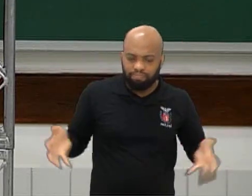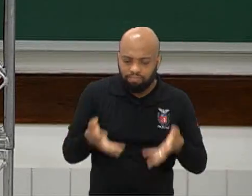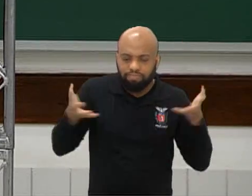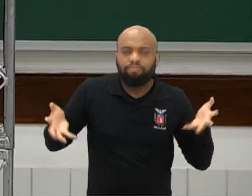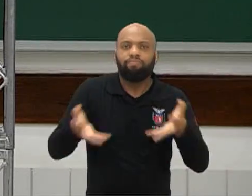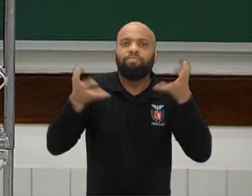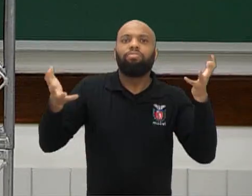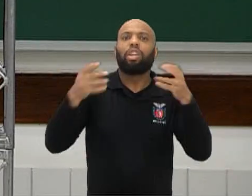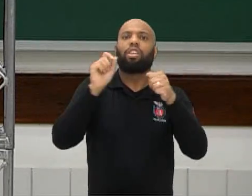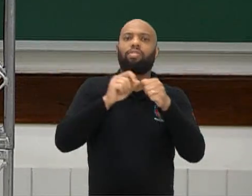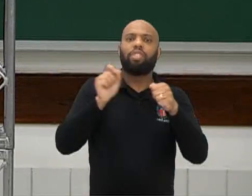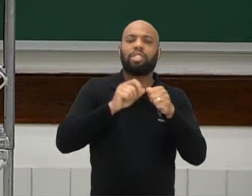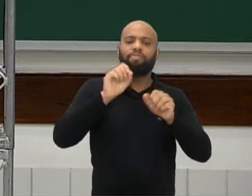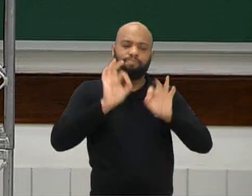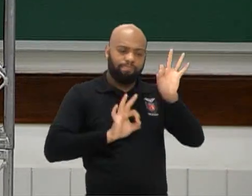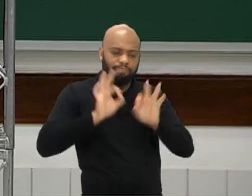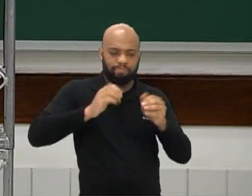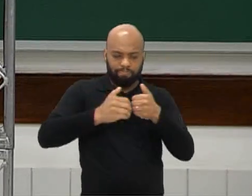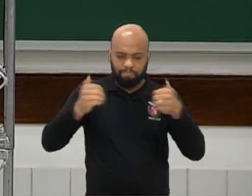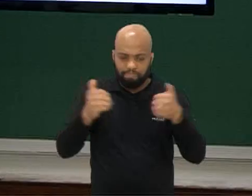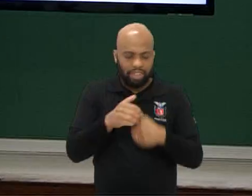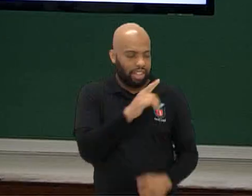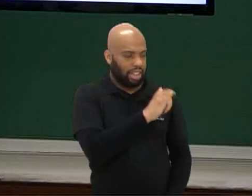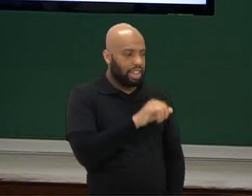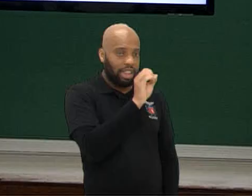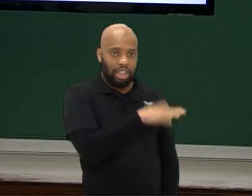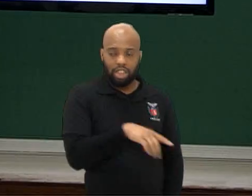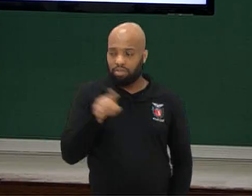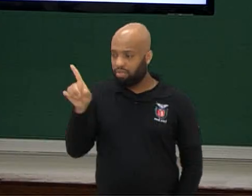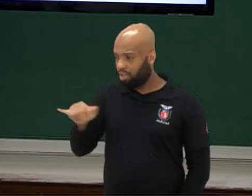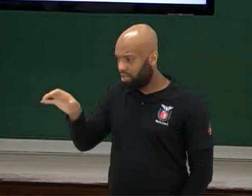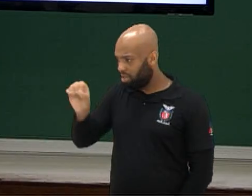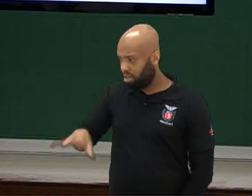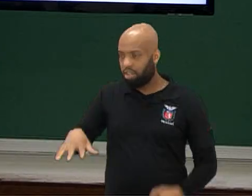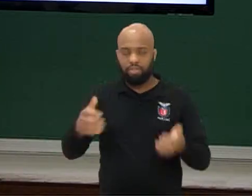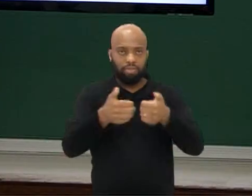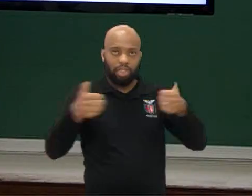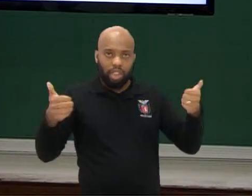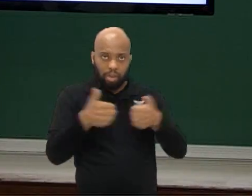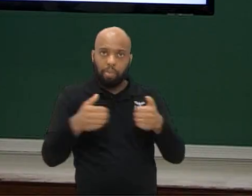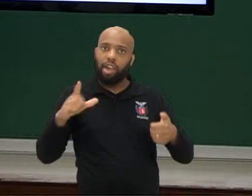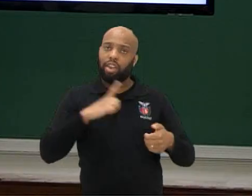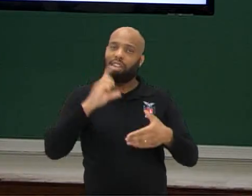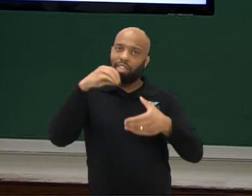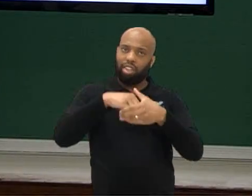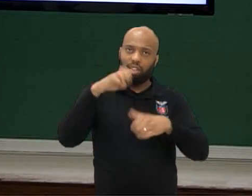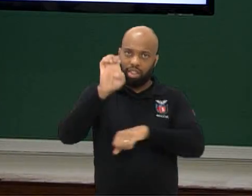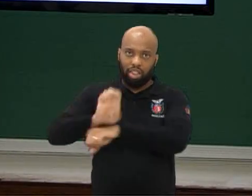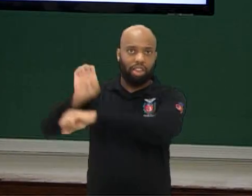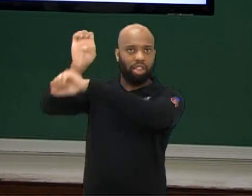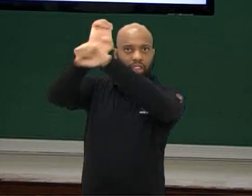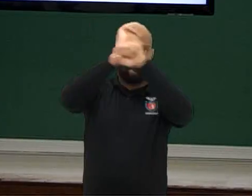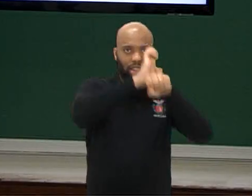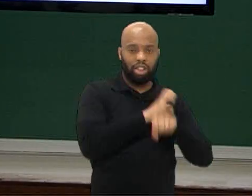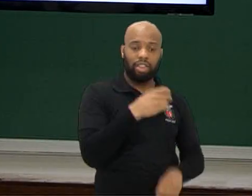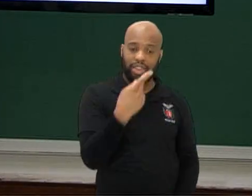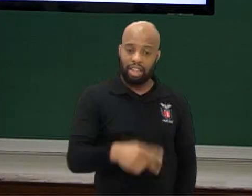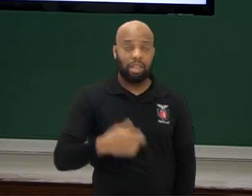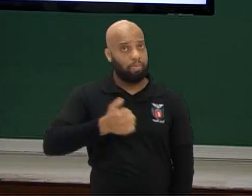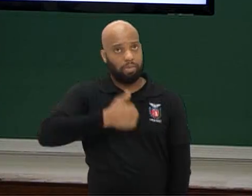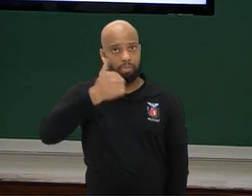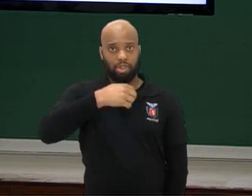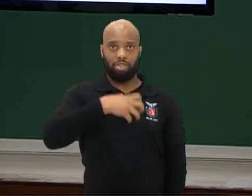de reciclagem de lixo. Com certeza, estamos dentre os estados do Brasil, somos o primeiro